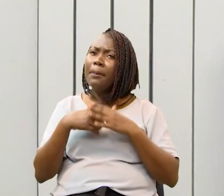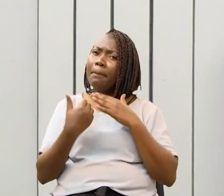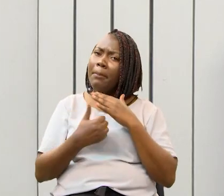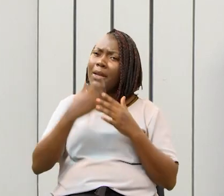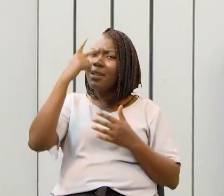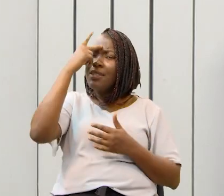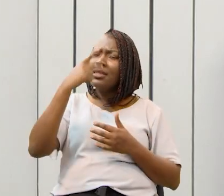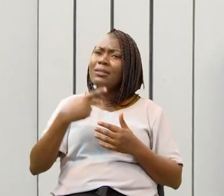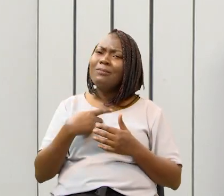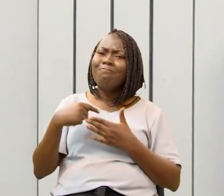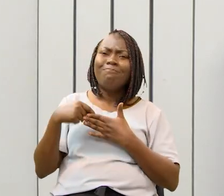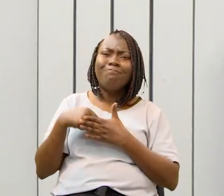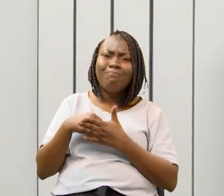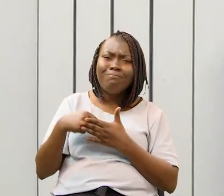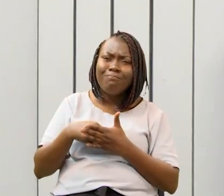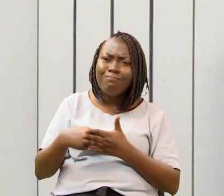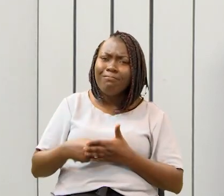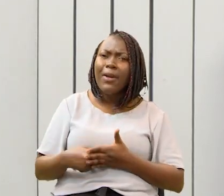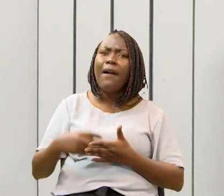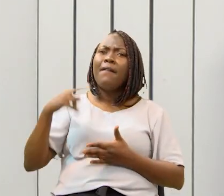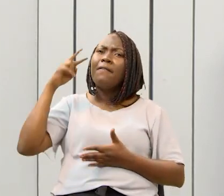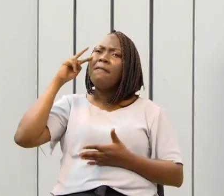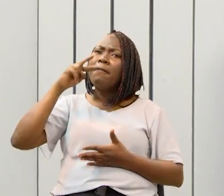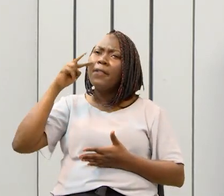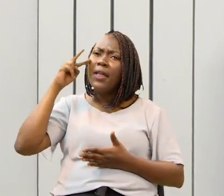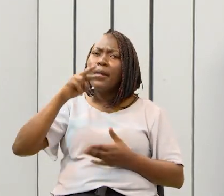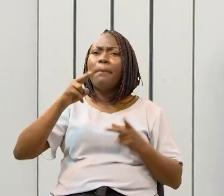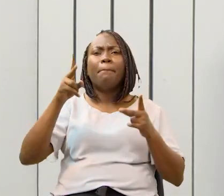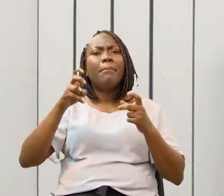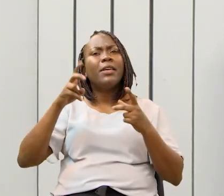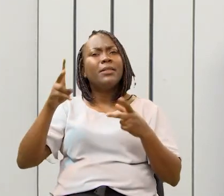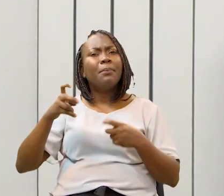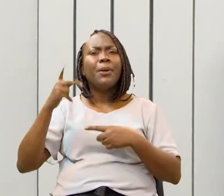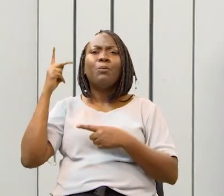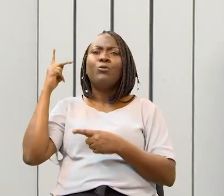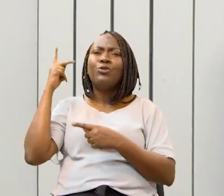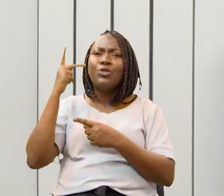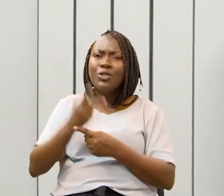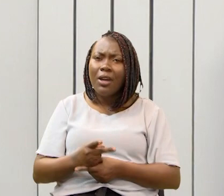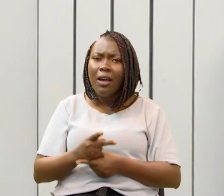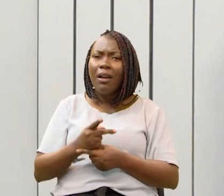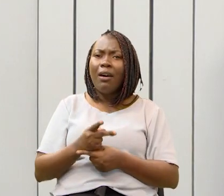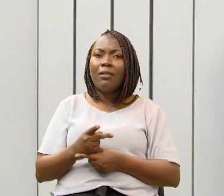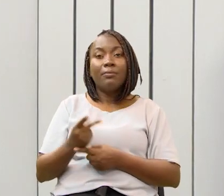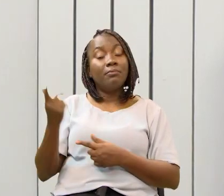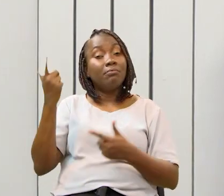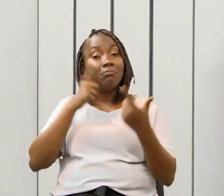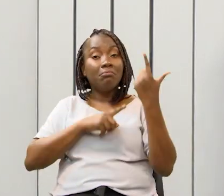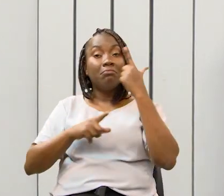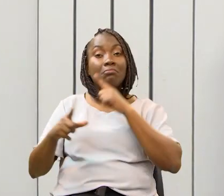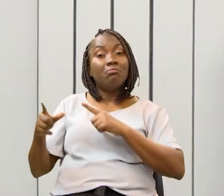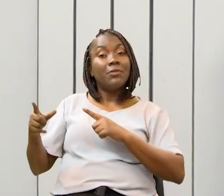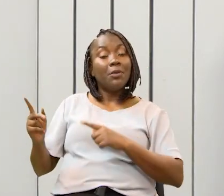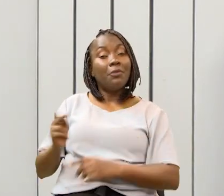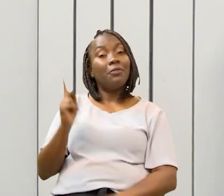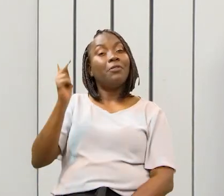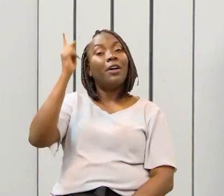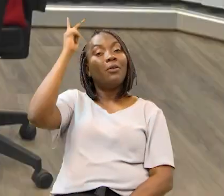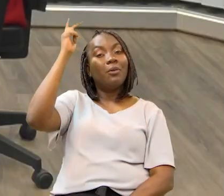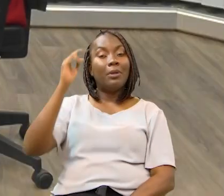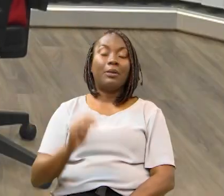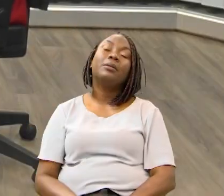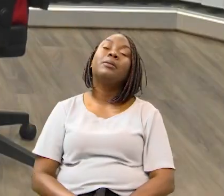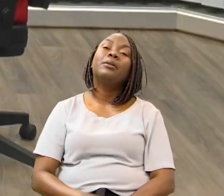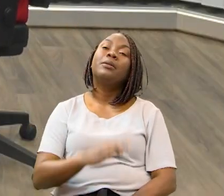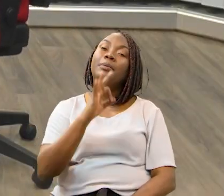para você se autoanalisar, para ver e para perceber e buscar e deixar valer o seu valor.